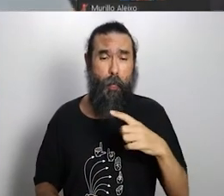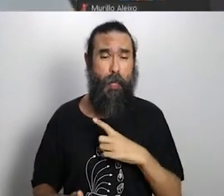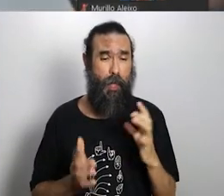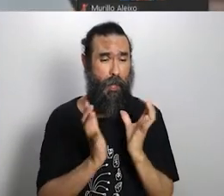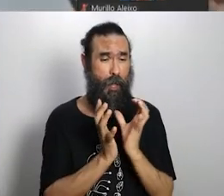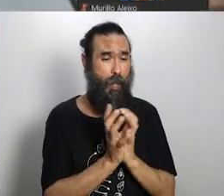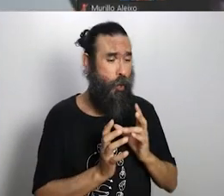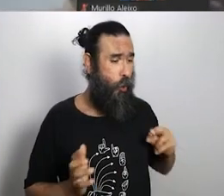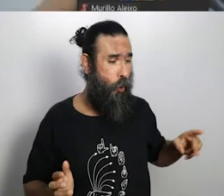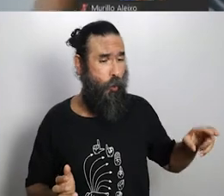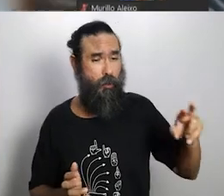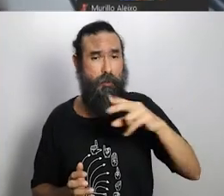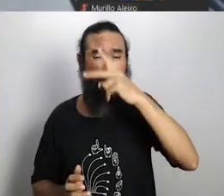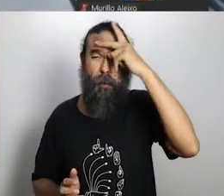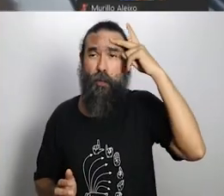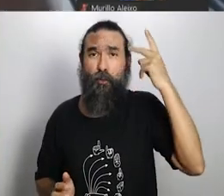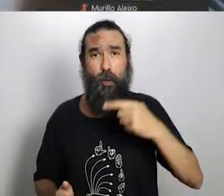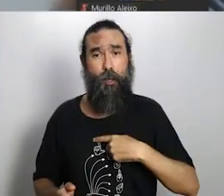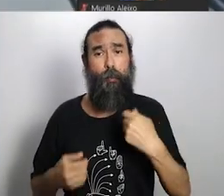buscar músico,